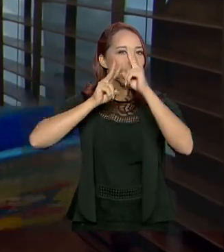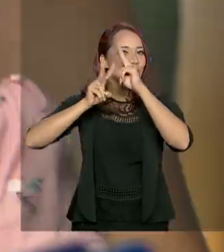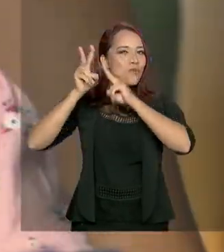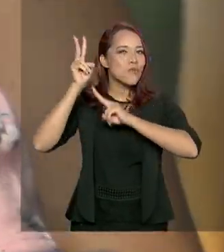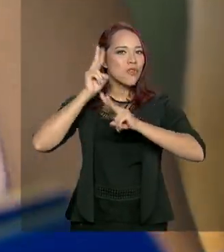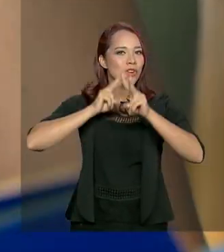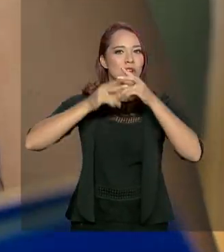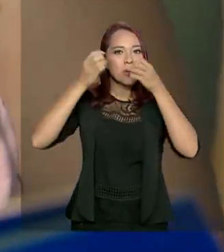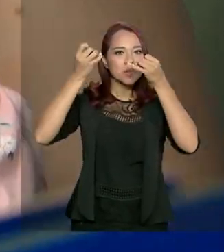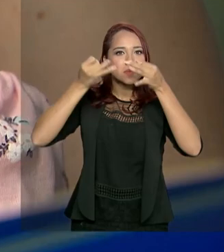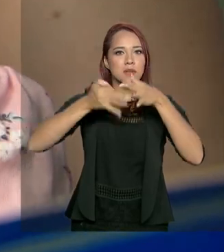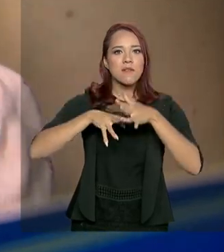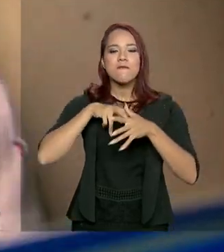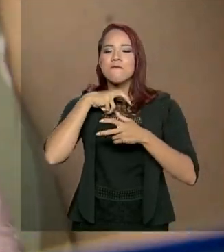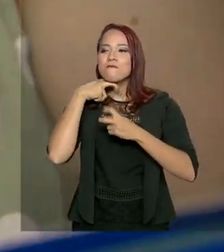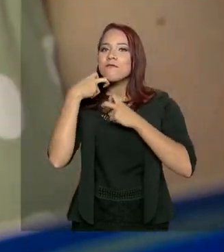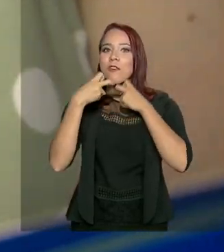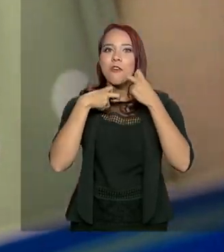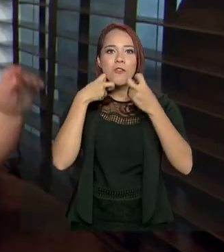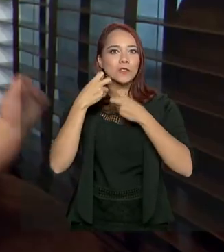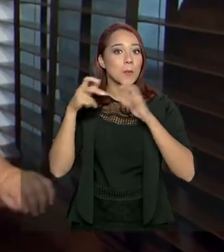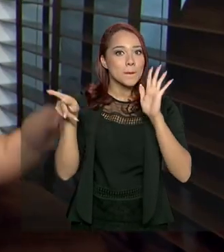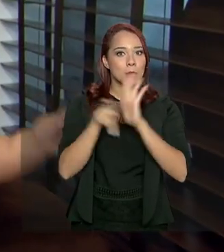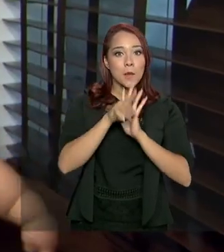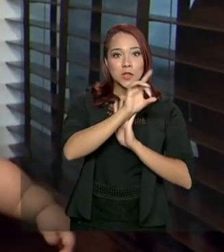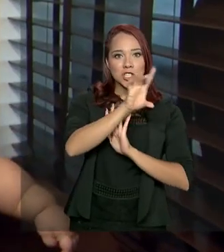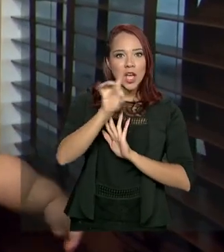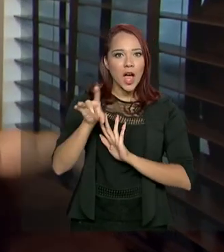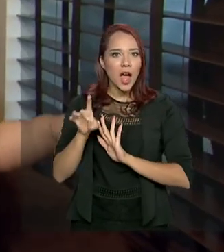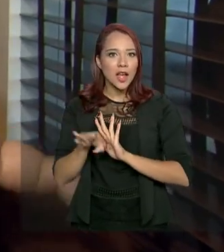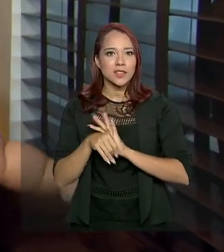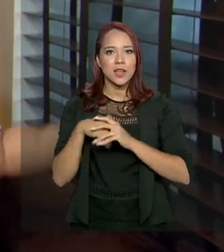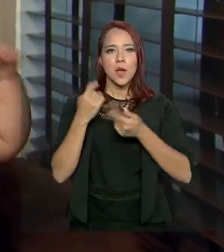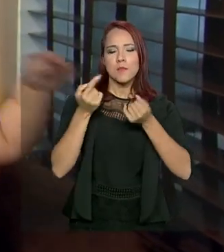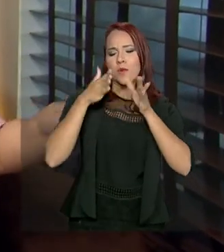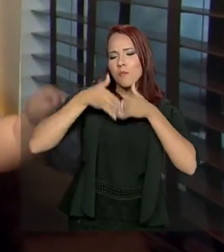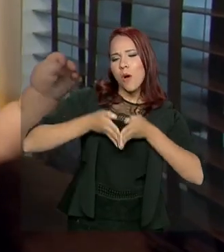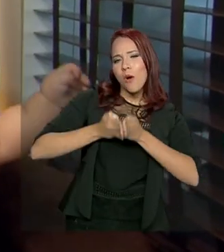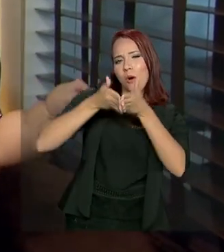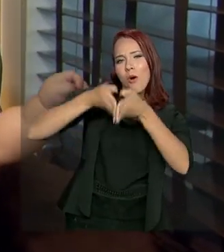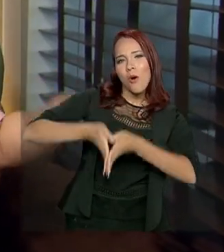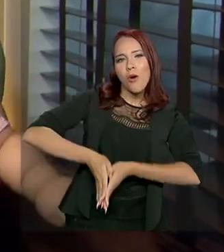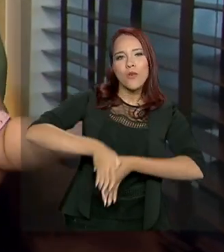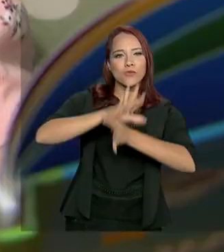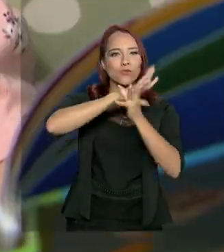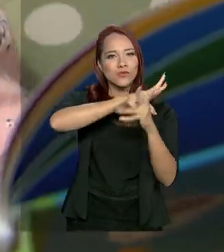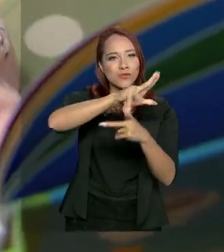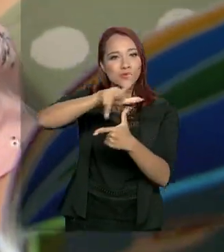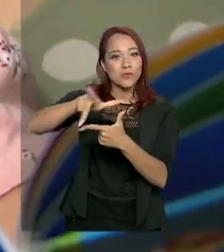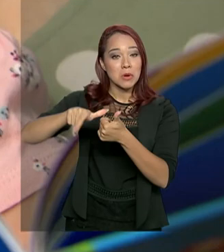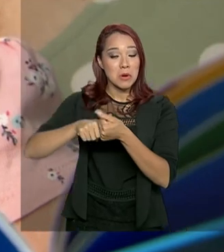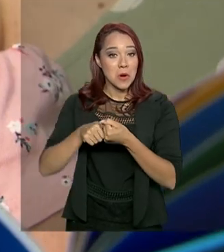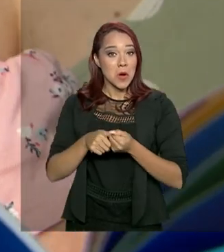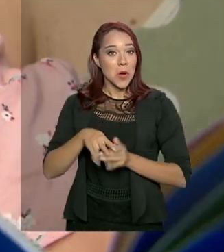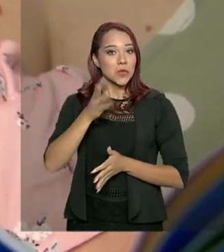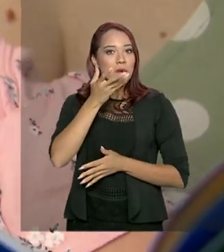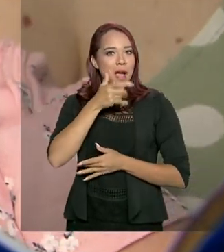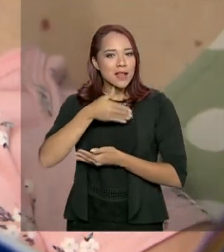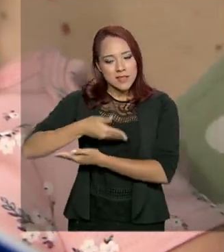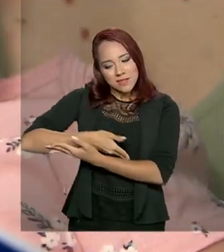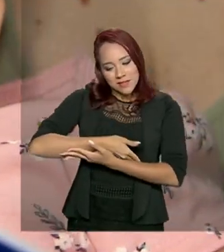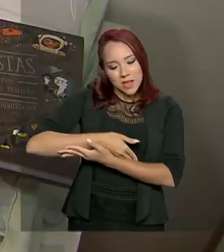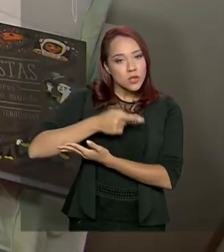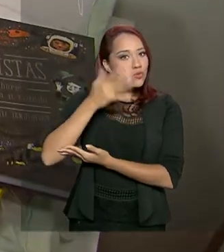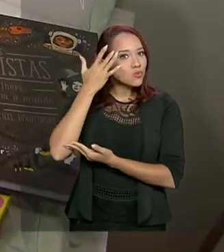narração e vozes dos personagens. Pelos mares do mundo! A pequena nem